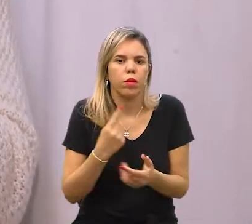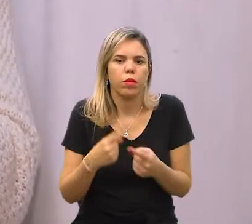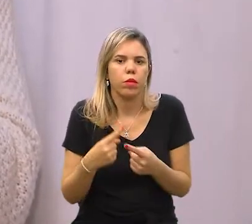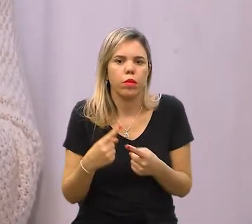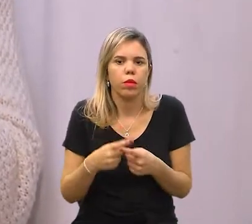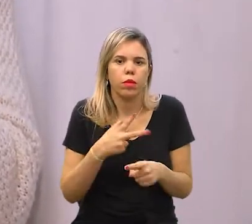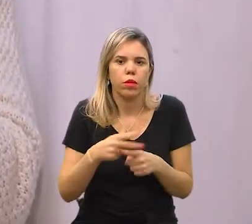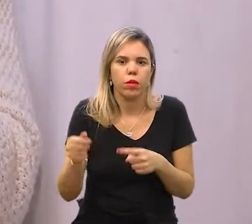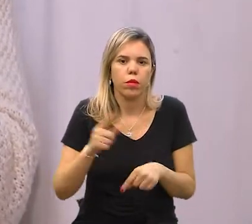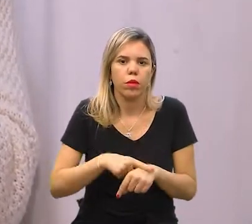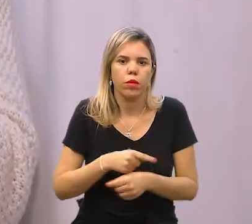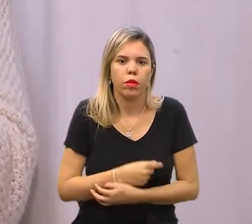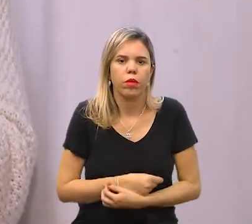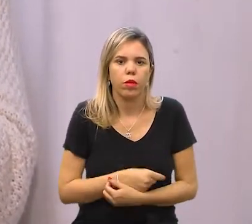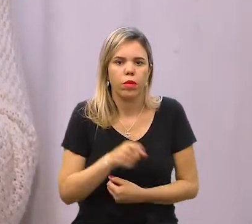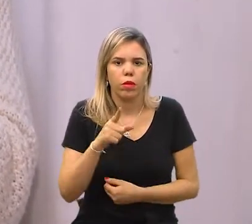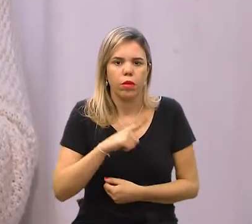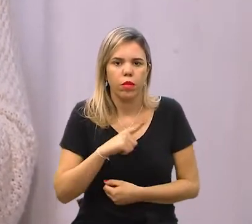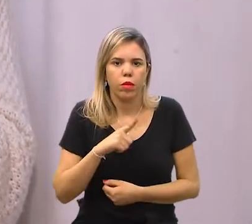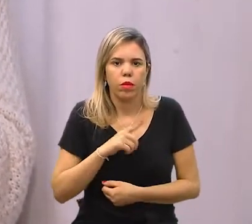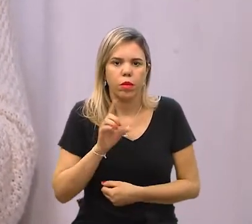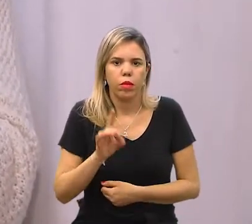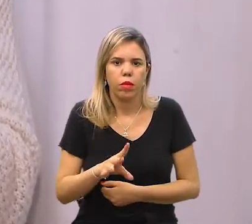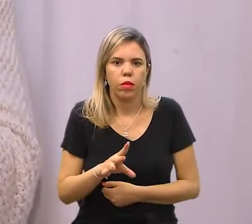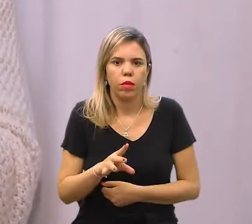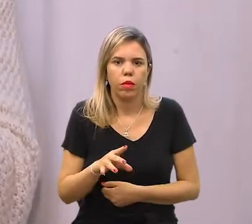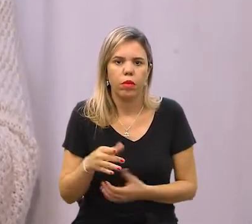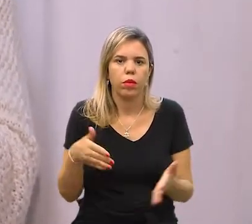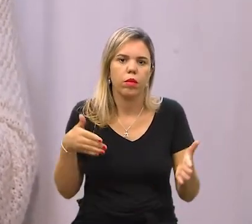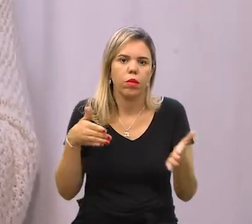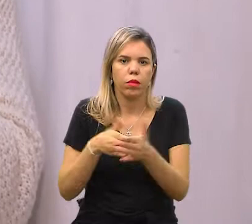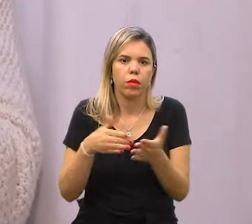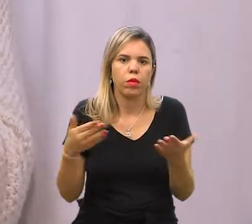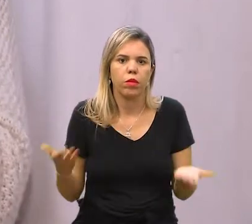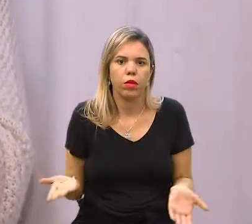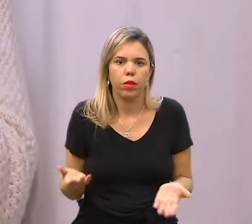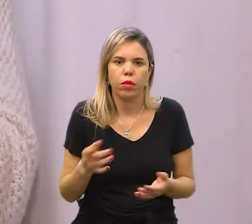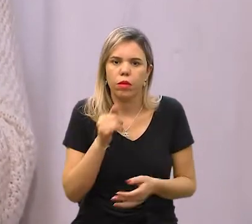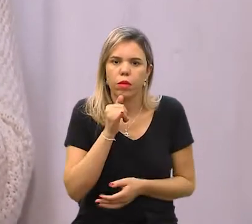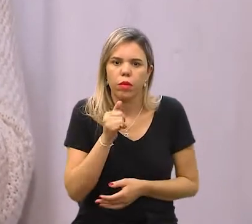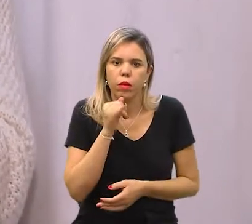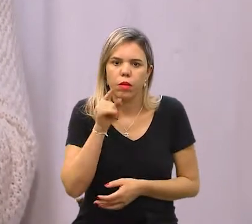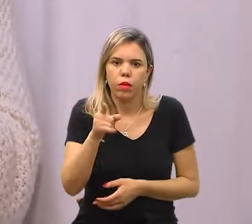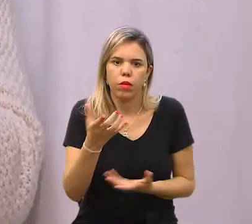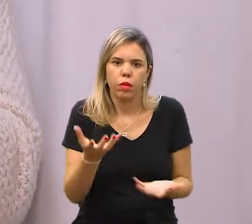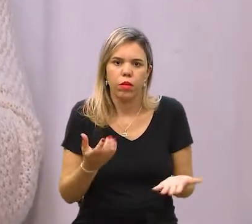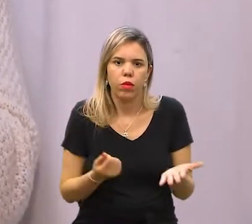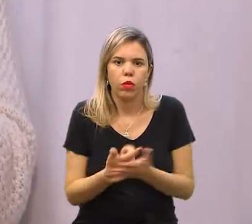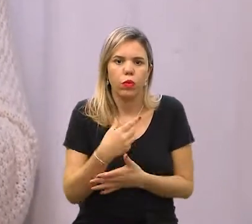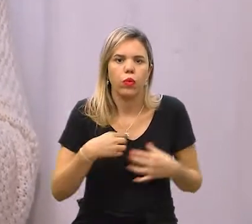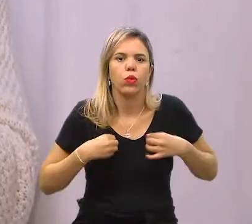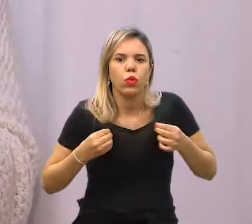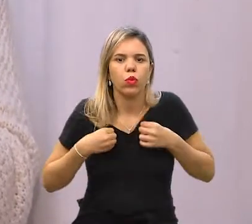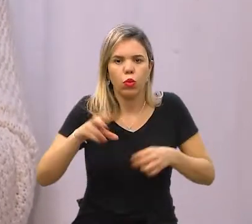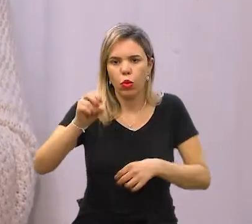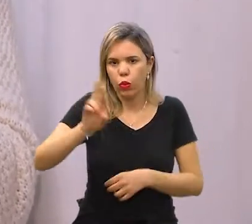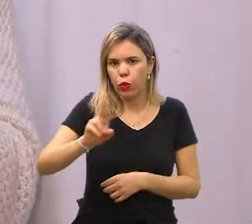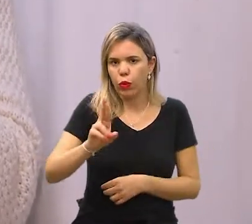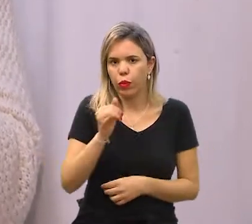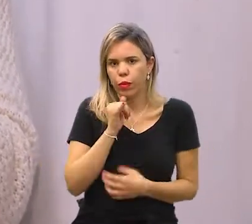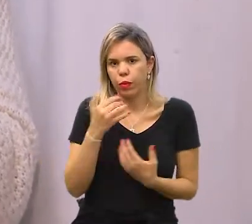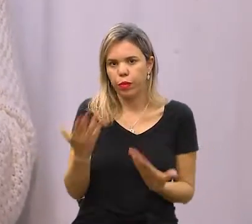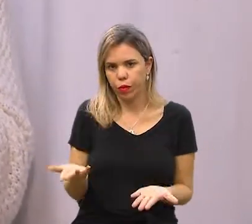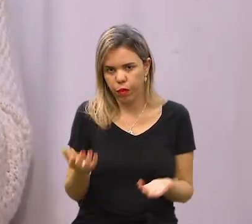ele vai vencer e você tem apenas aquele seu limite lá. Você, por exemplo, se você quer comprar uma blusa de